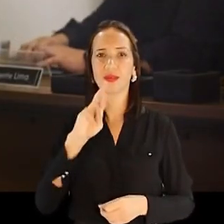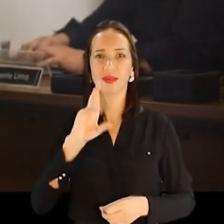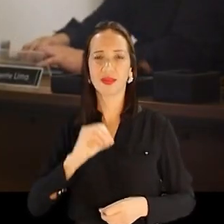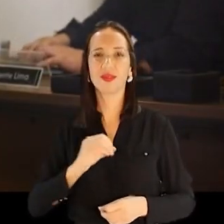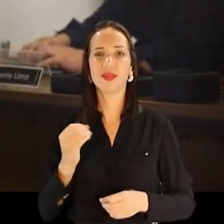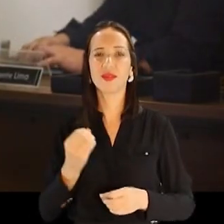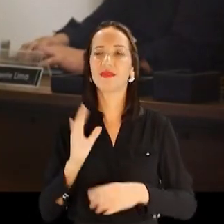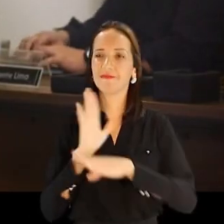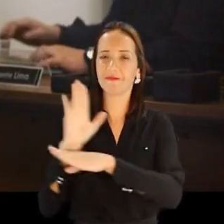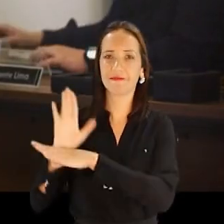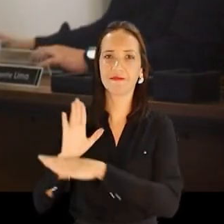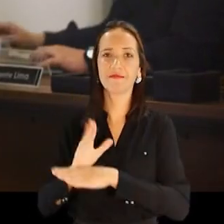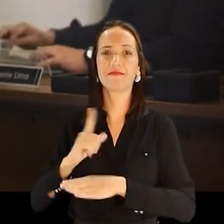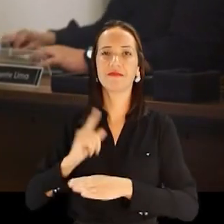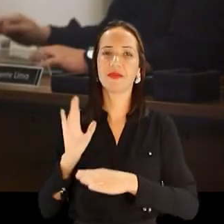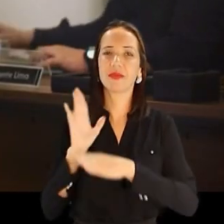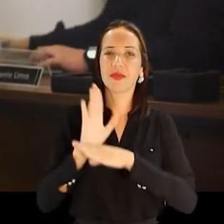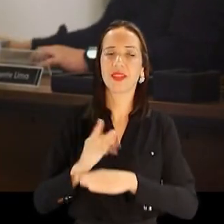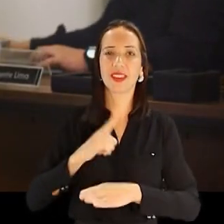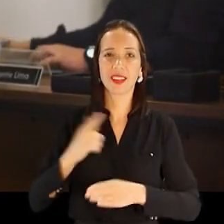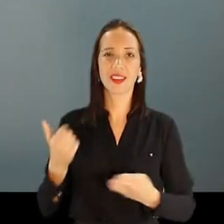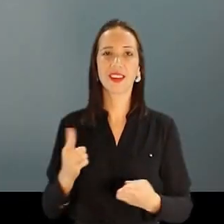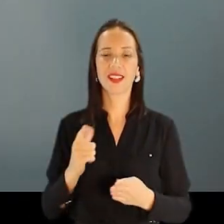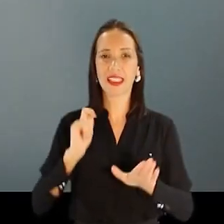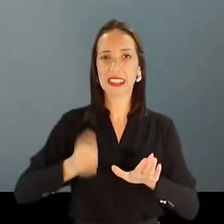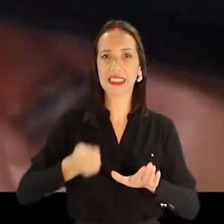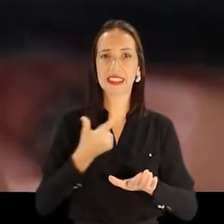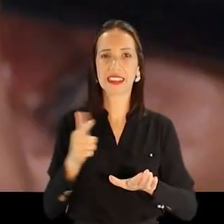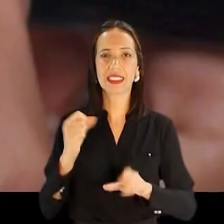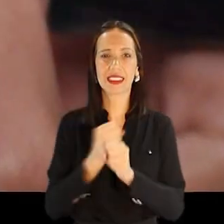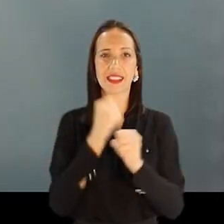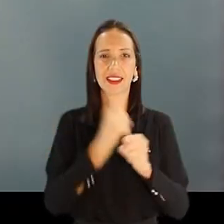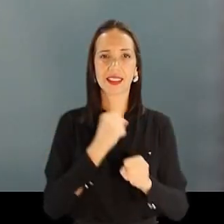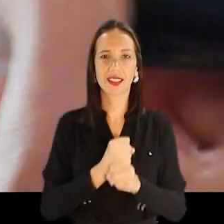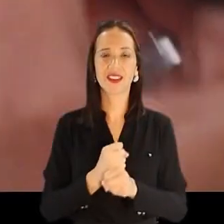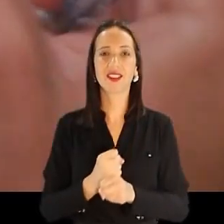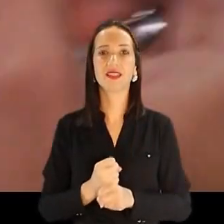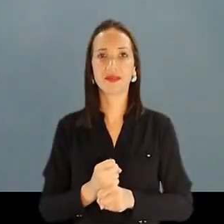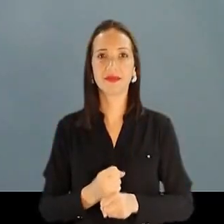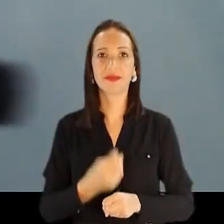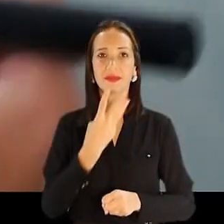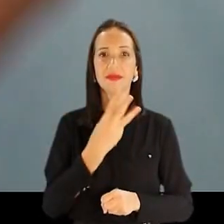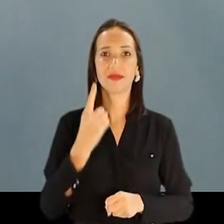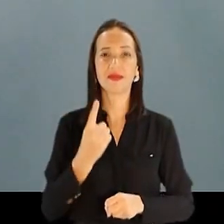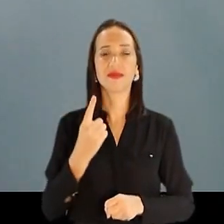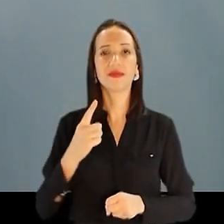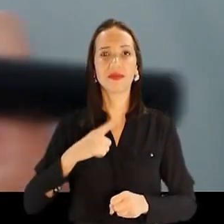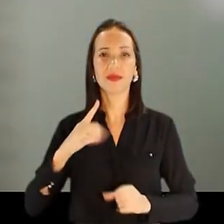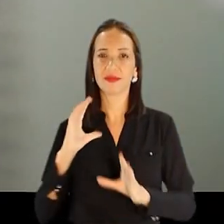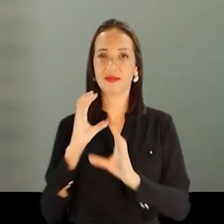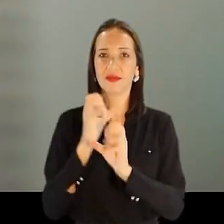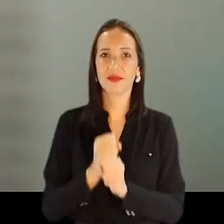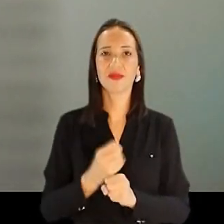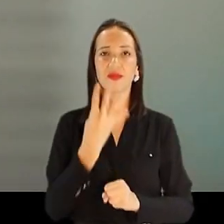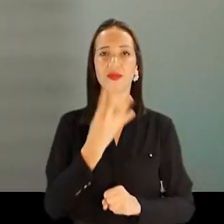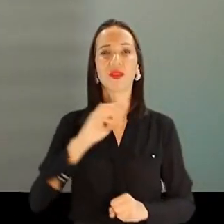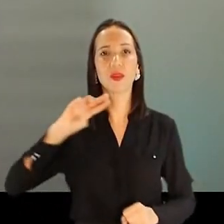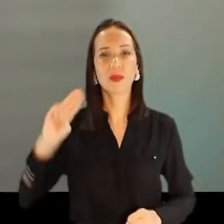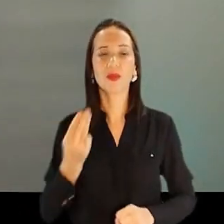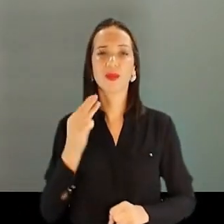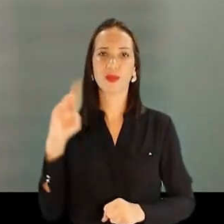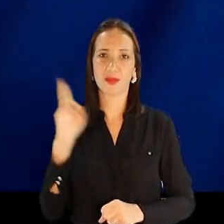com contratos de obras sem licitação que somaram 31,4 milhões de reais.